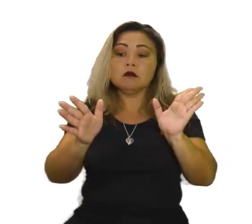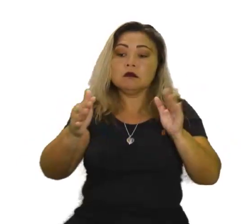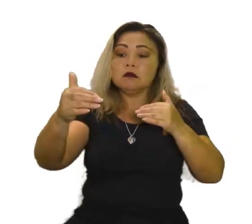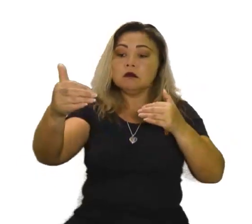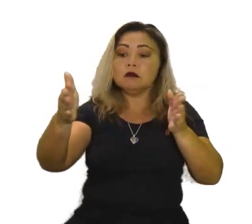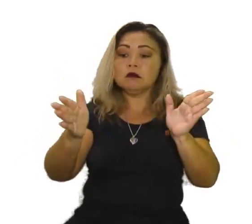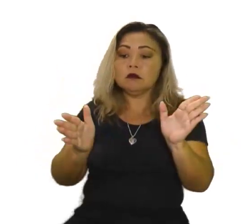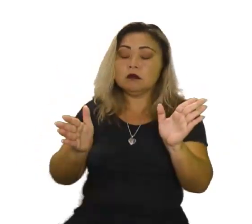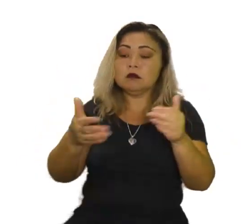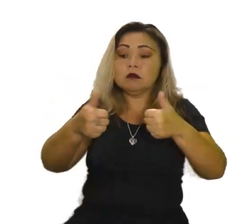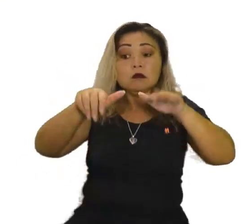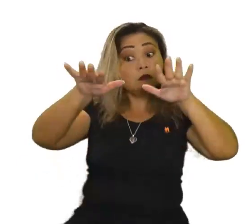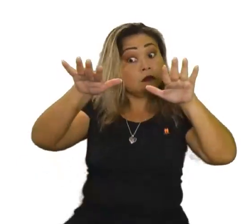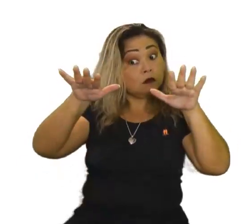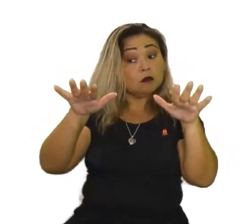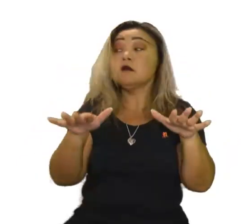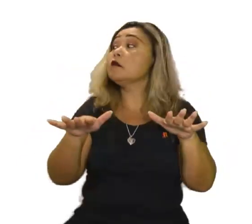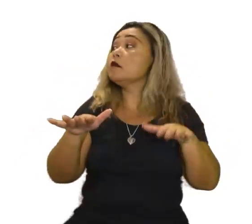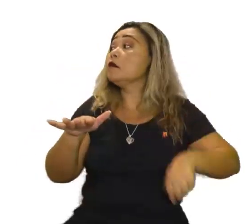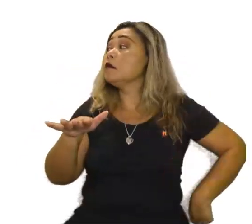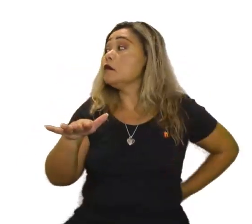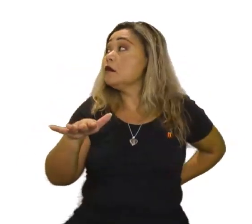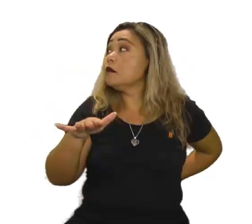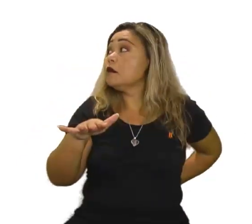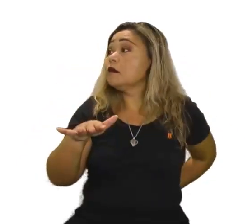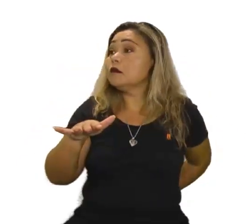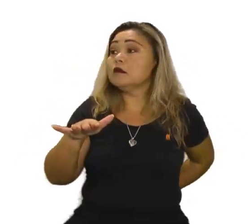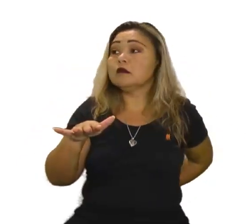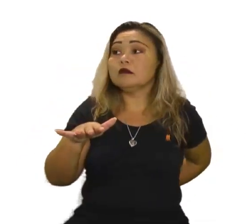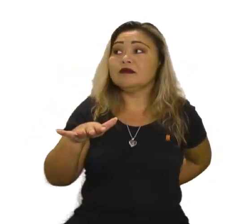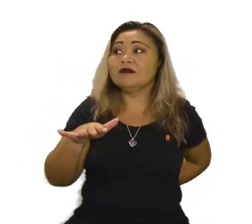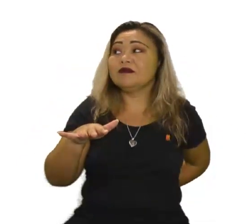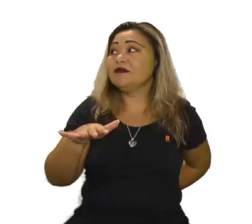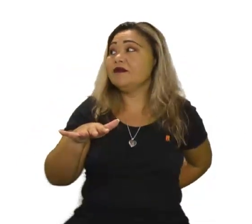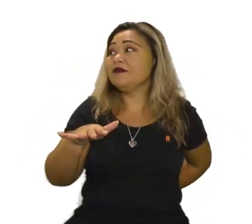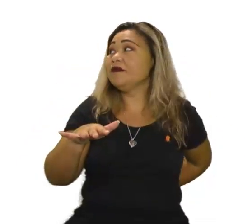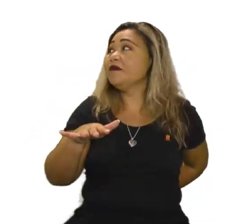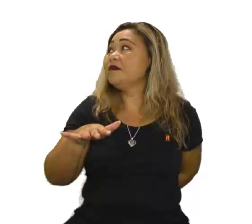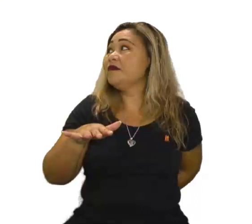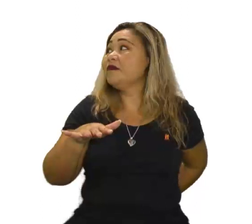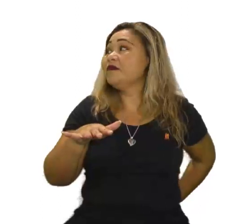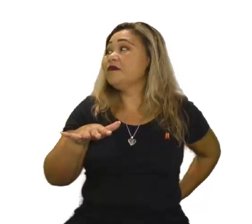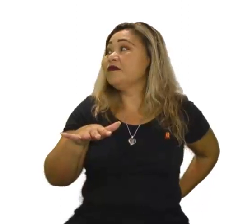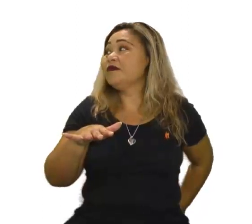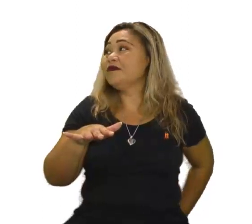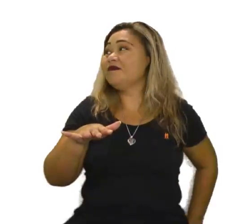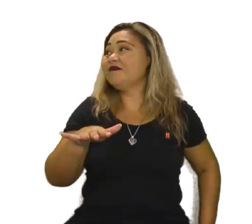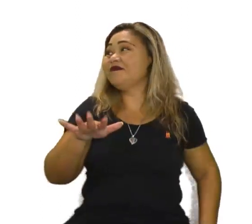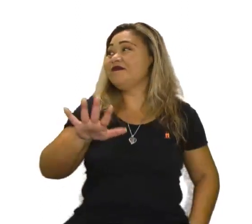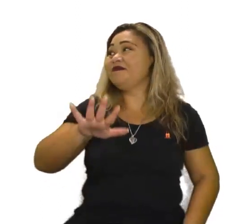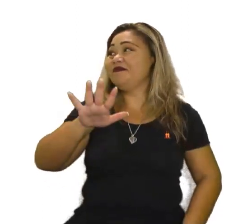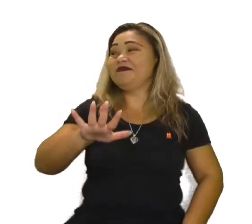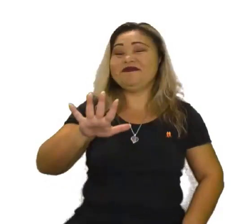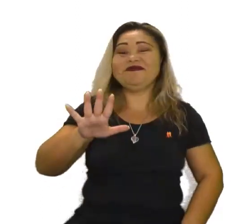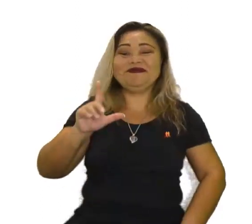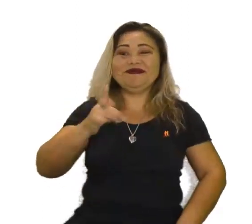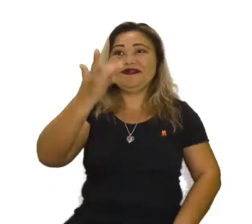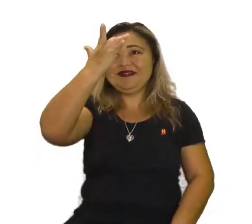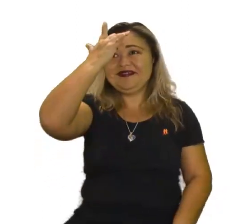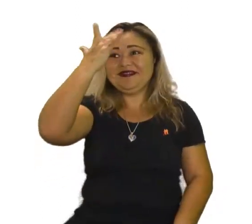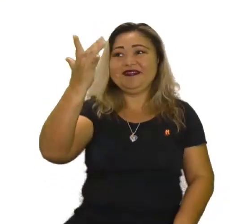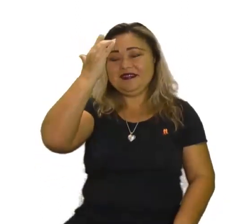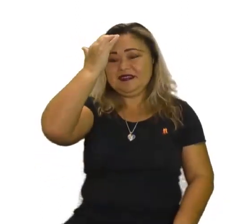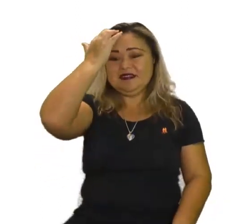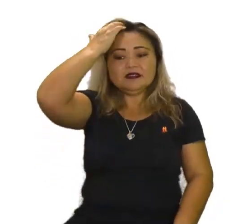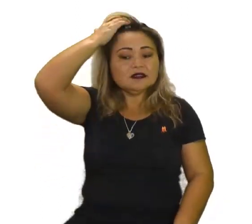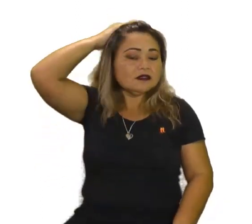caixote. Essa permanência de cada caixote. De cada caixote, para que facilite,